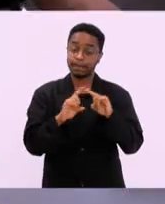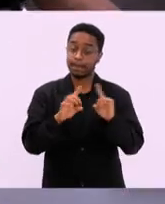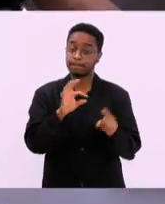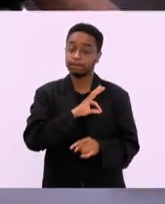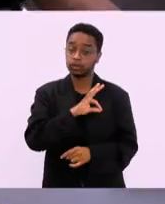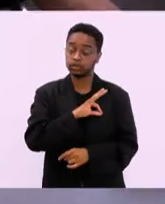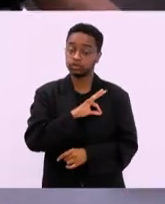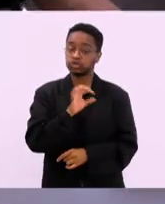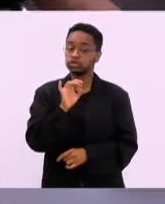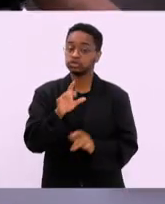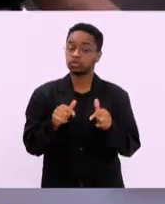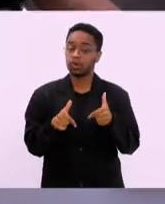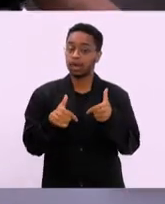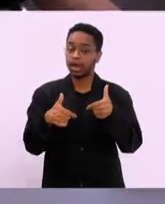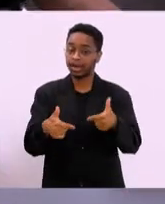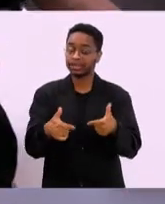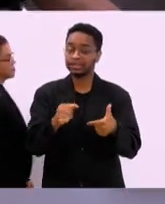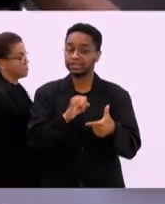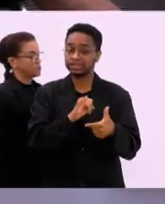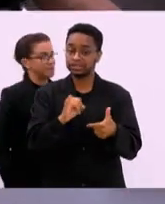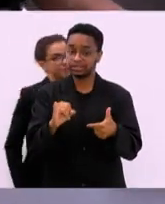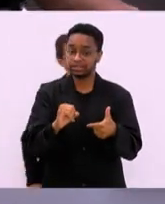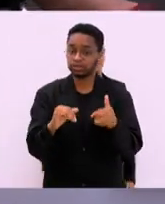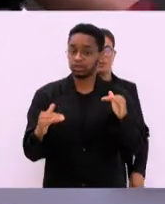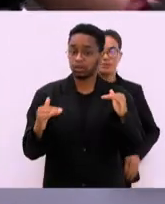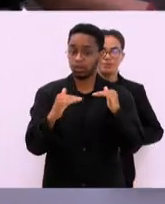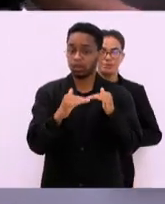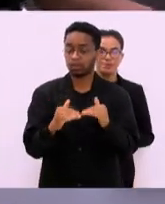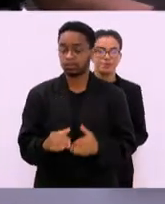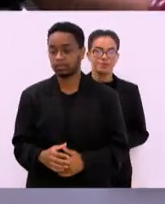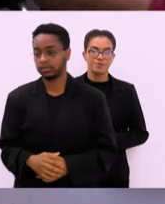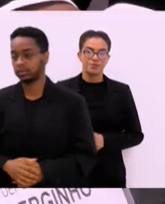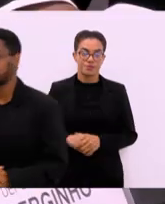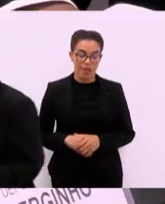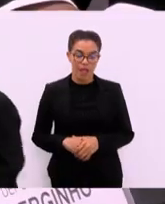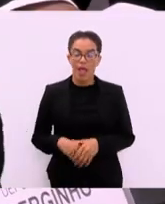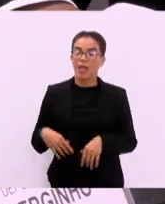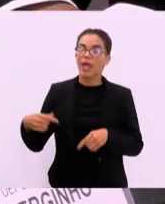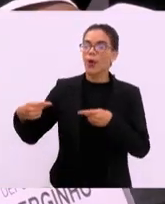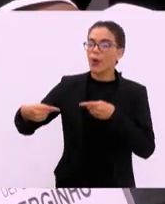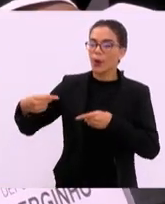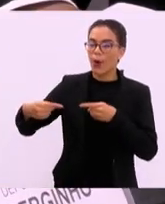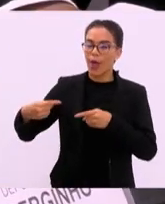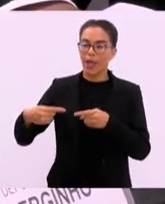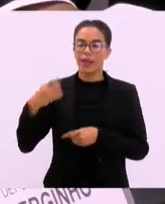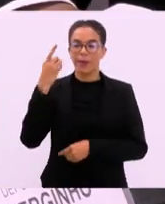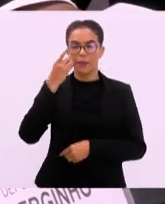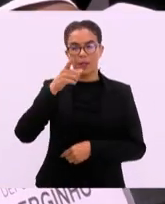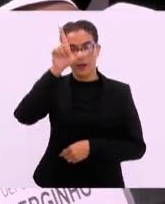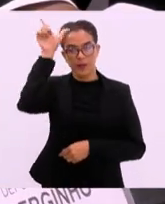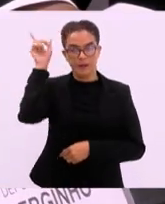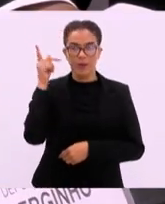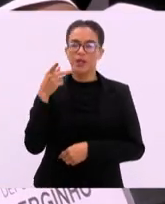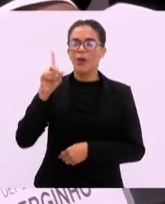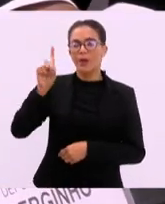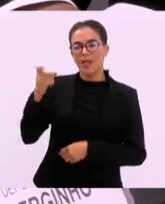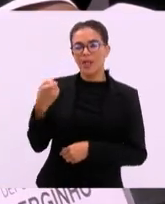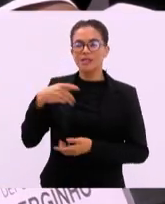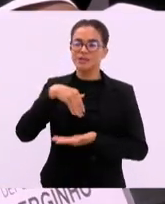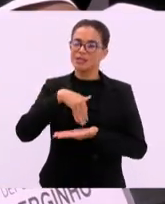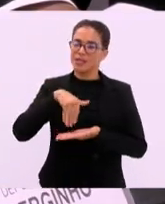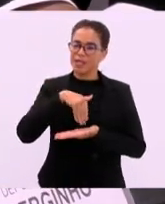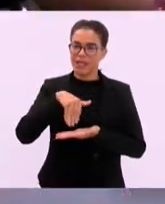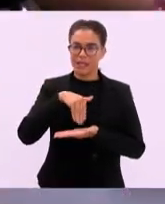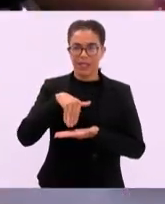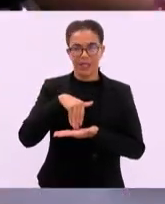só entra se conveniar. A competência aqui é concorrente, deputado Luiz Paulo. Querido, olha só, eu já fui secretário de transporte da